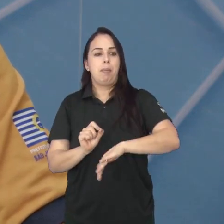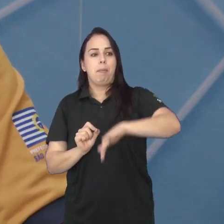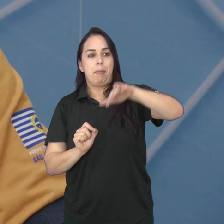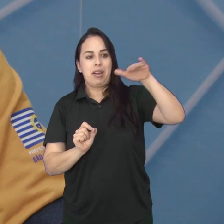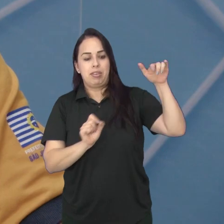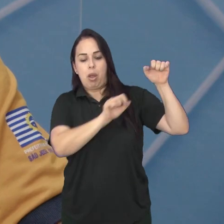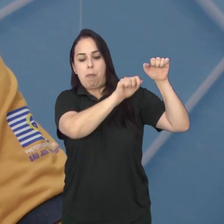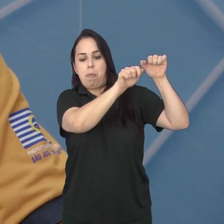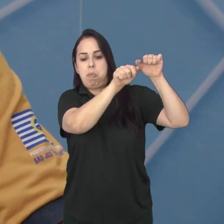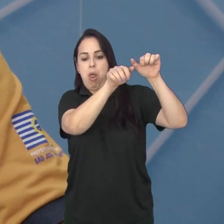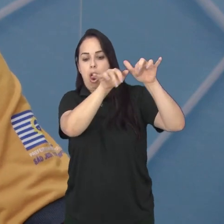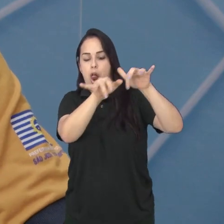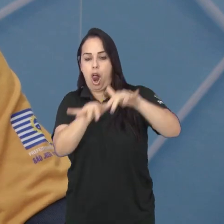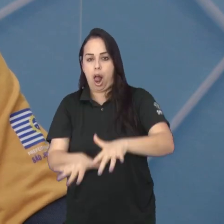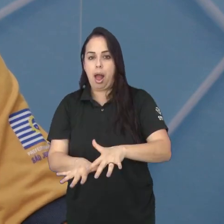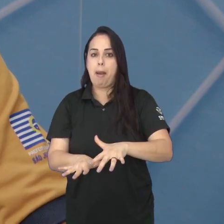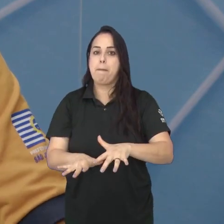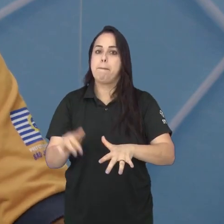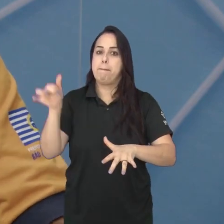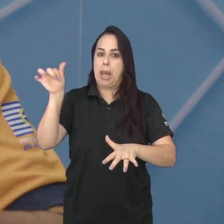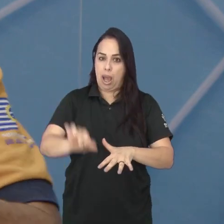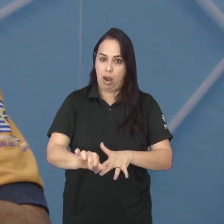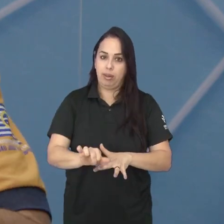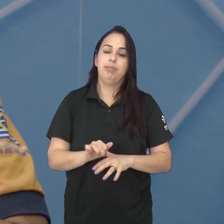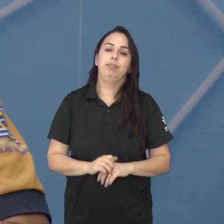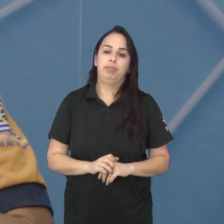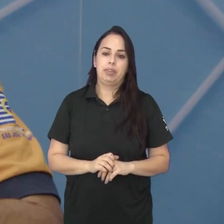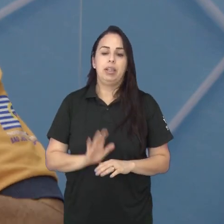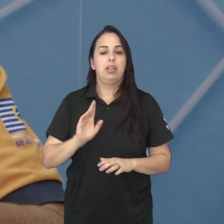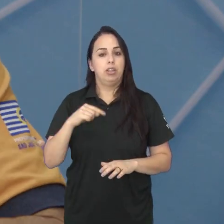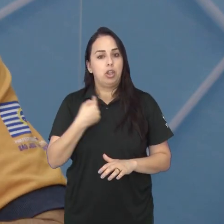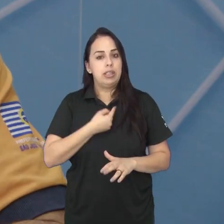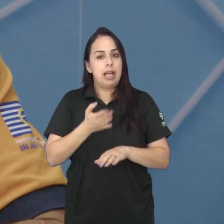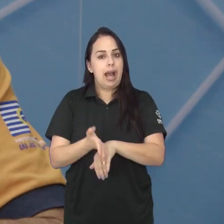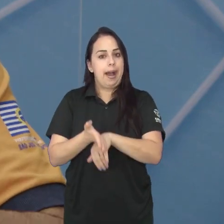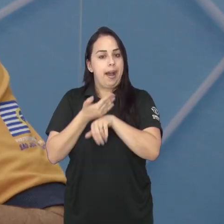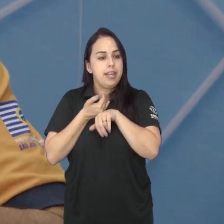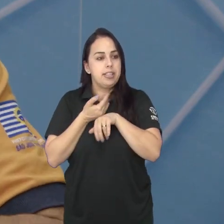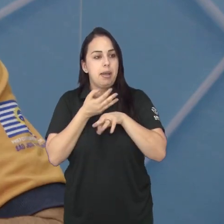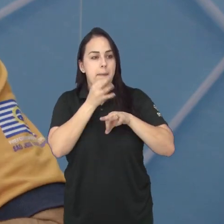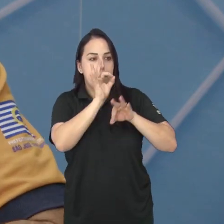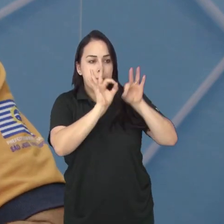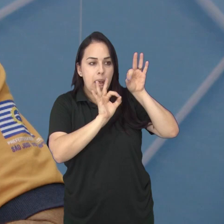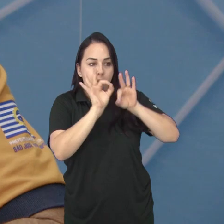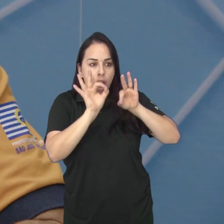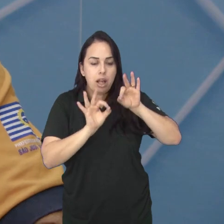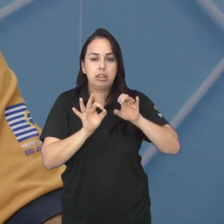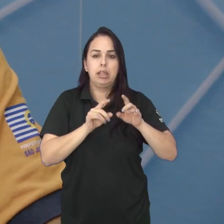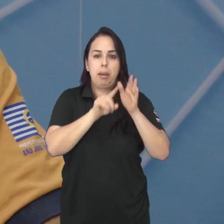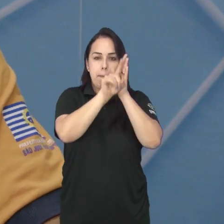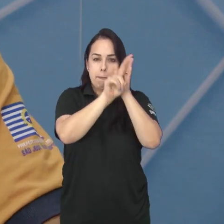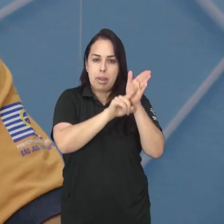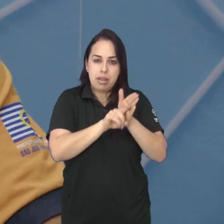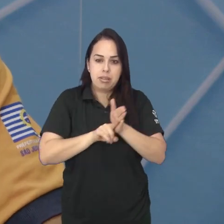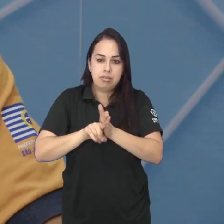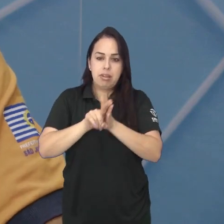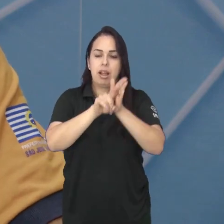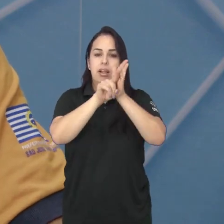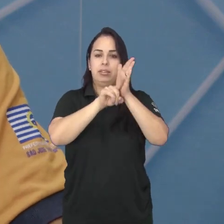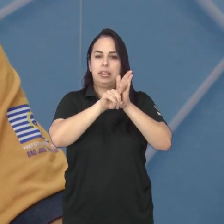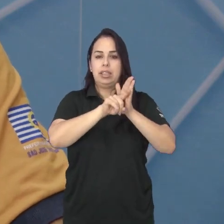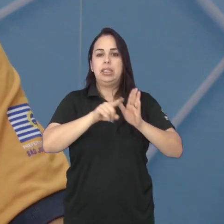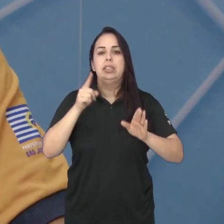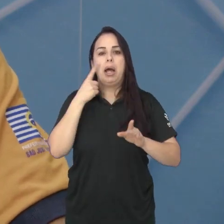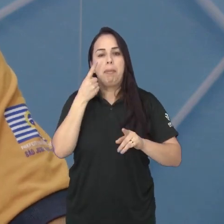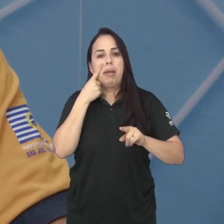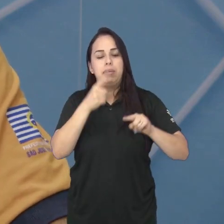do encharcamento de solo, né? E aí a gente tem todo aquele trabalho de acompanhamento dos índices pluviométricos, onde tem